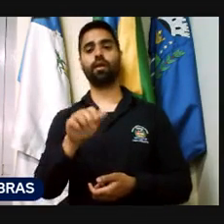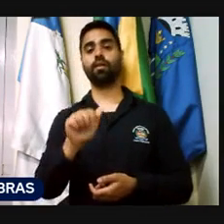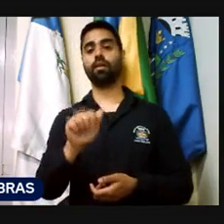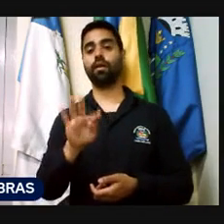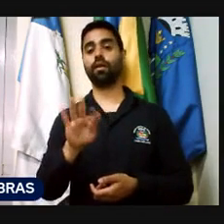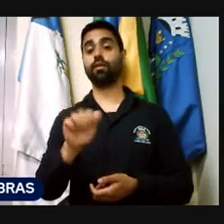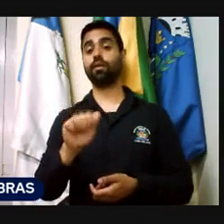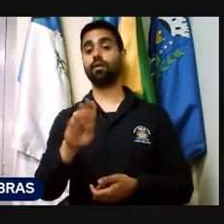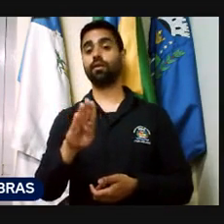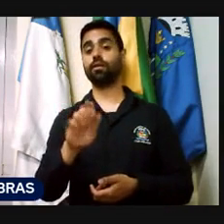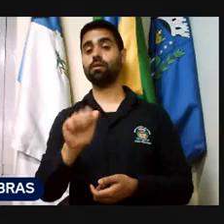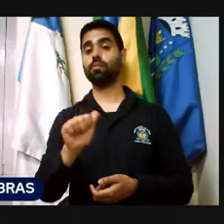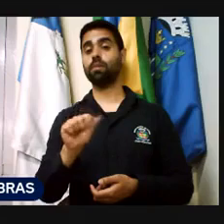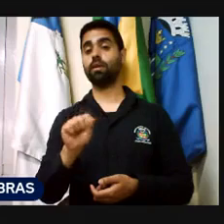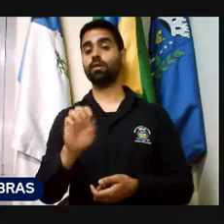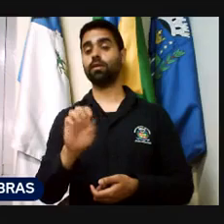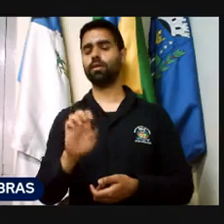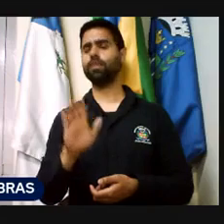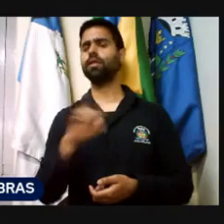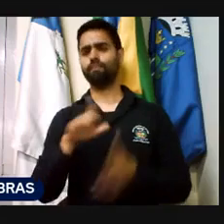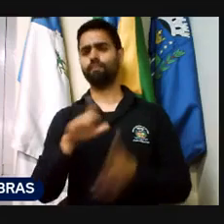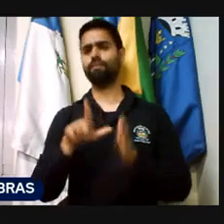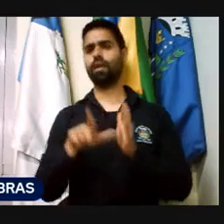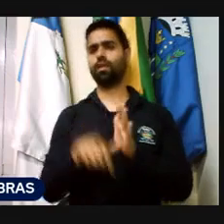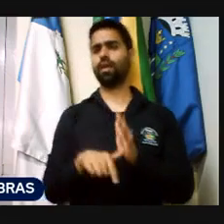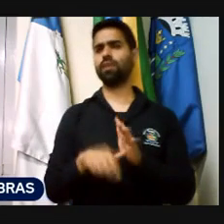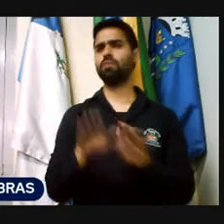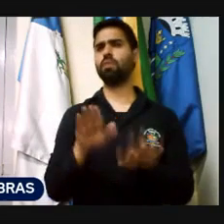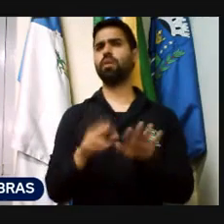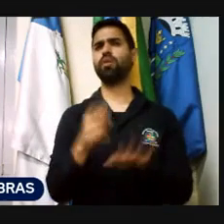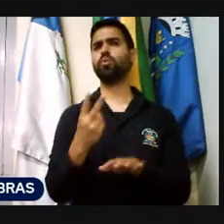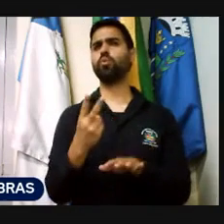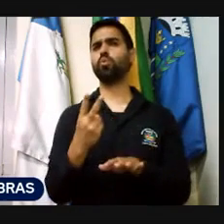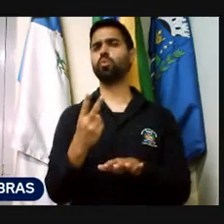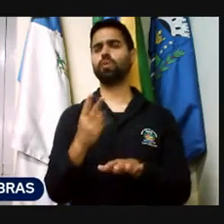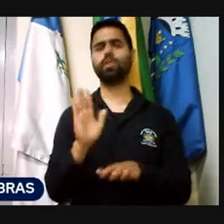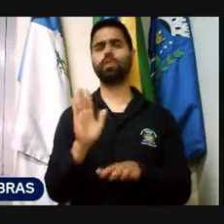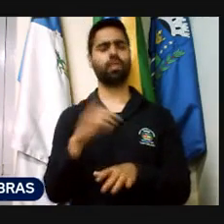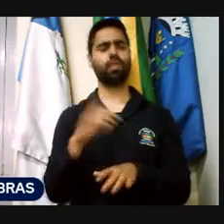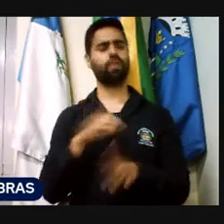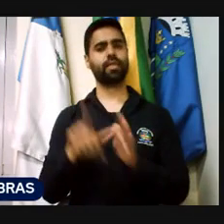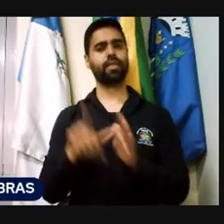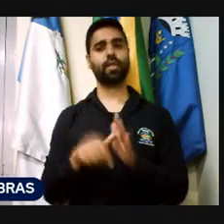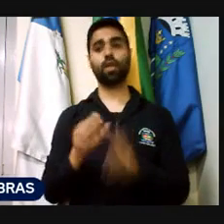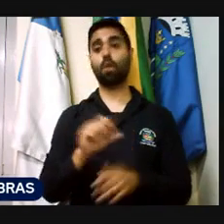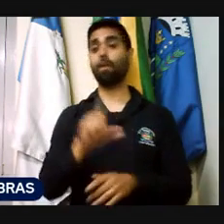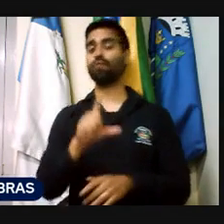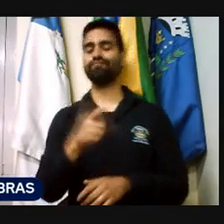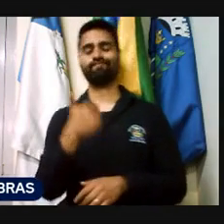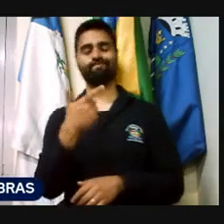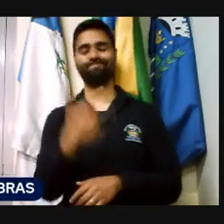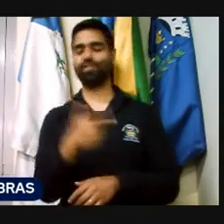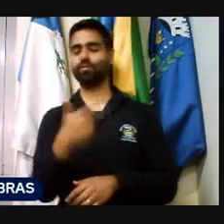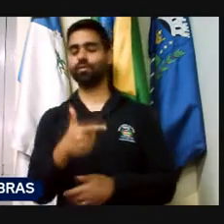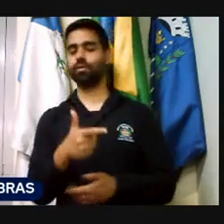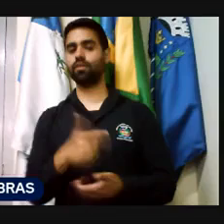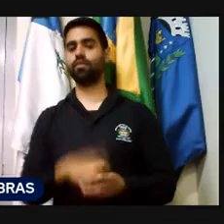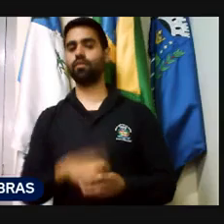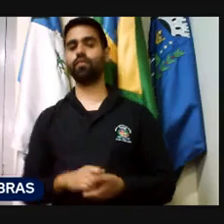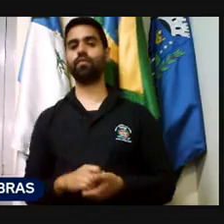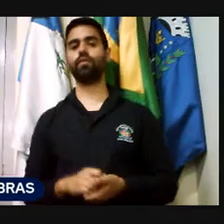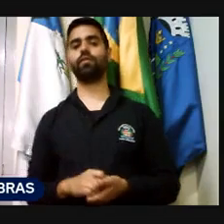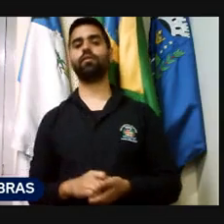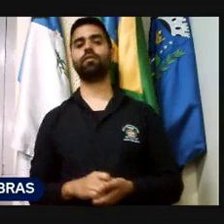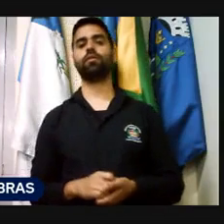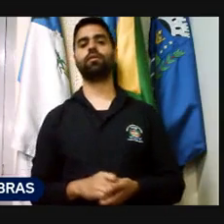é, né? Já temos aí atrasos de duas databases aí, aumento que não houve, na verdade, uma